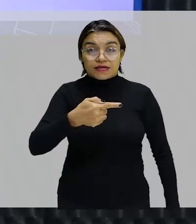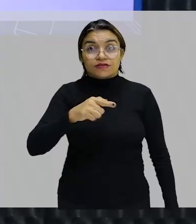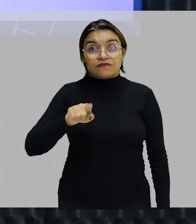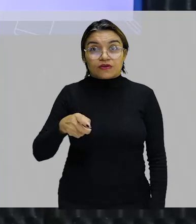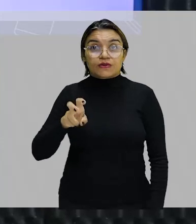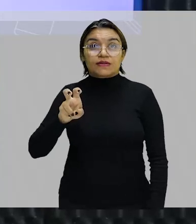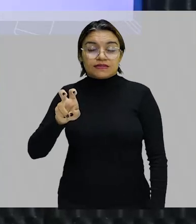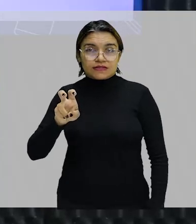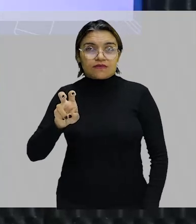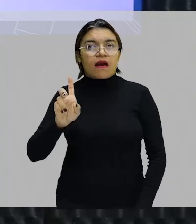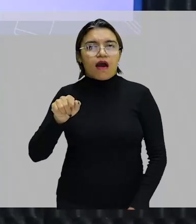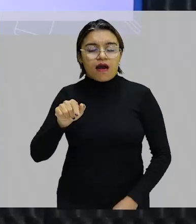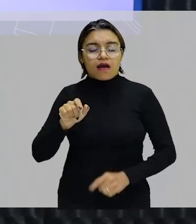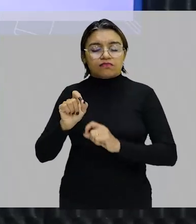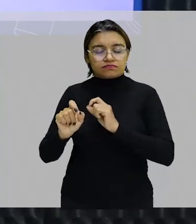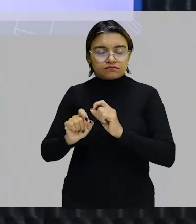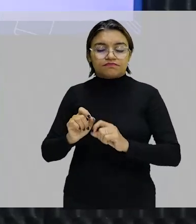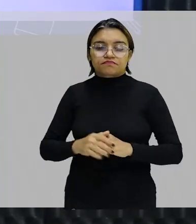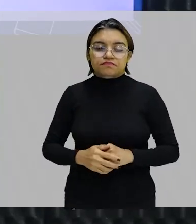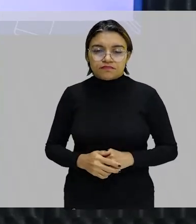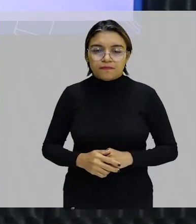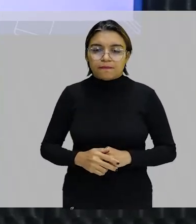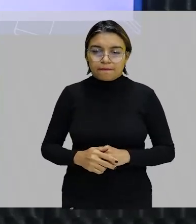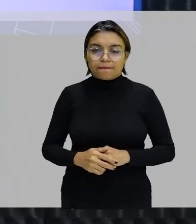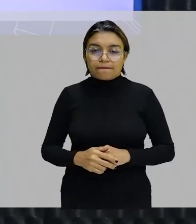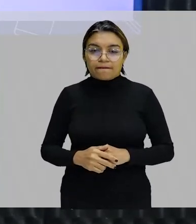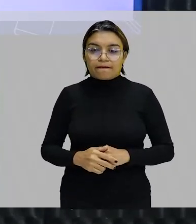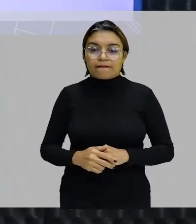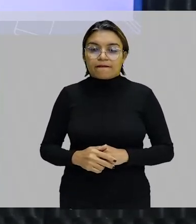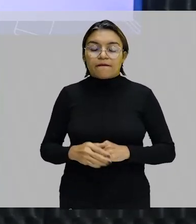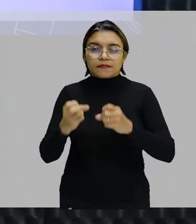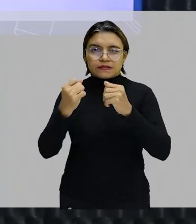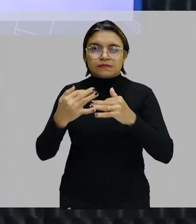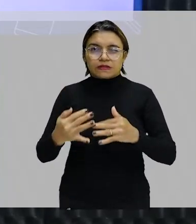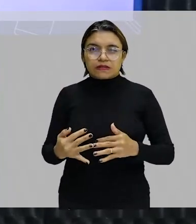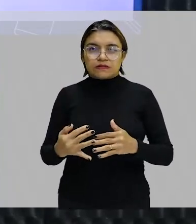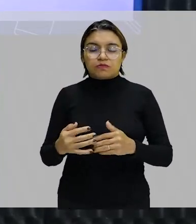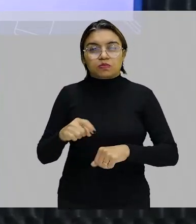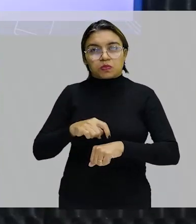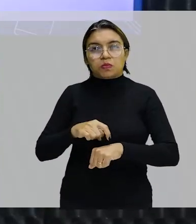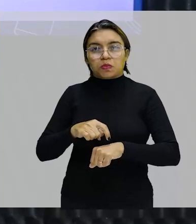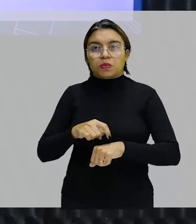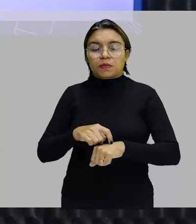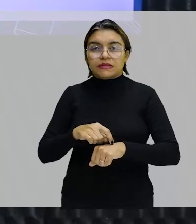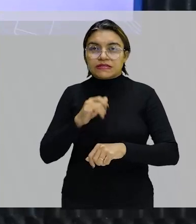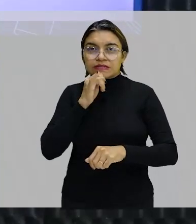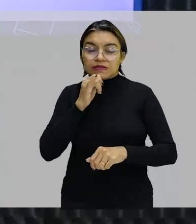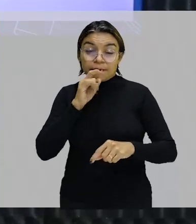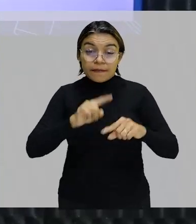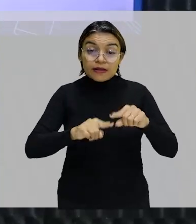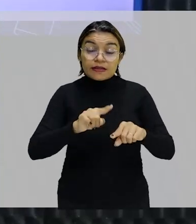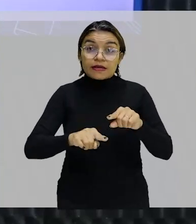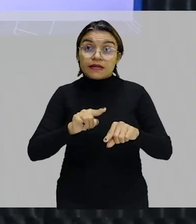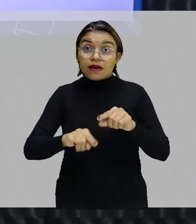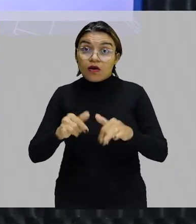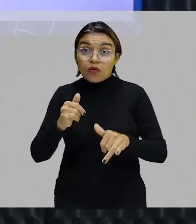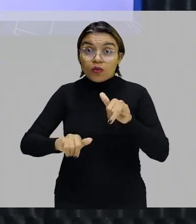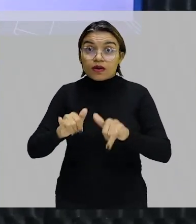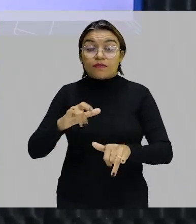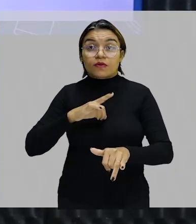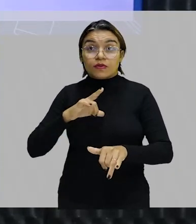É uma analogia para essa situação, né, particular, quando o reagente apresentar